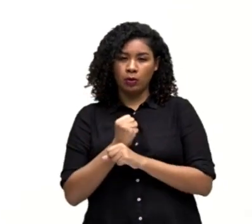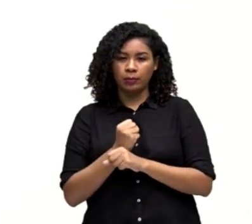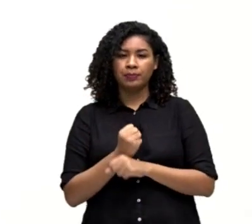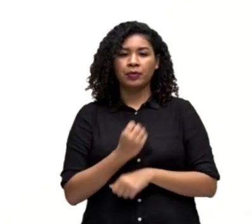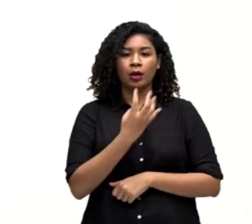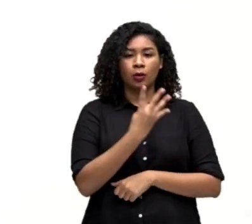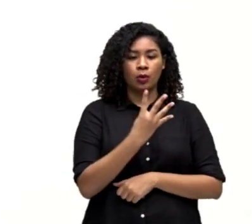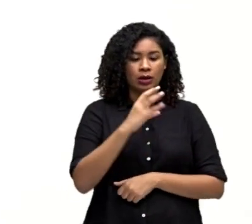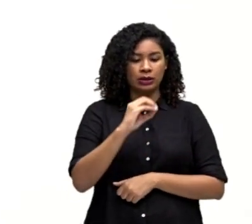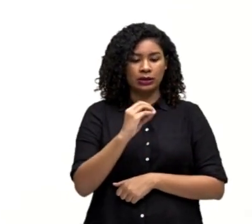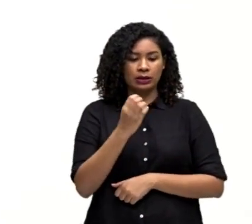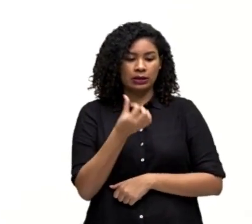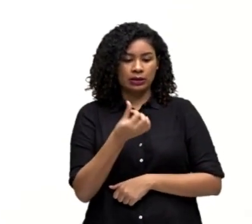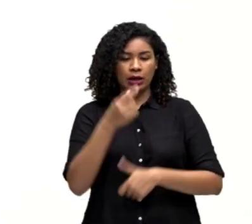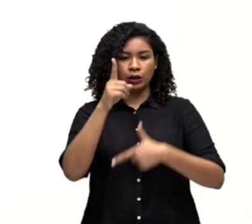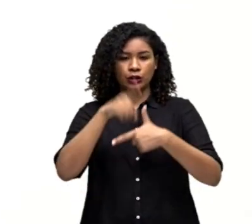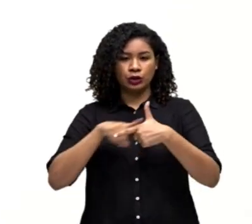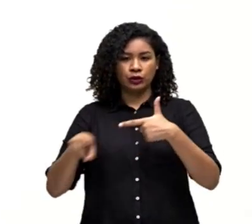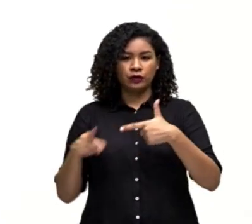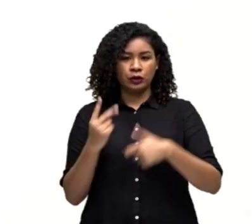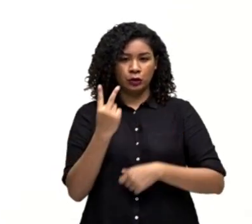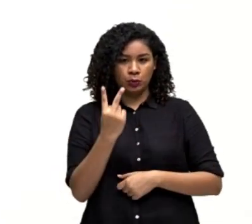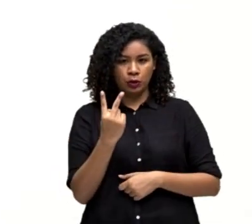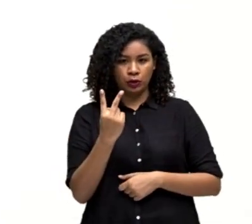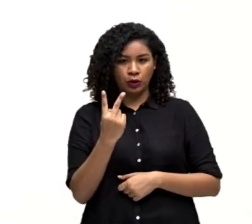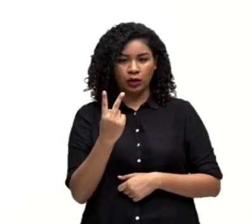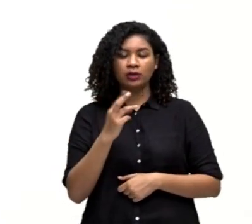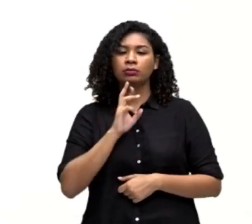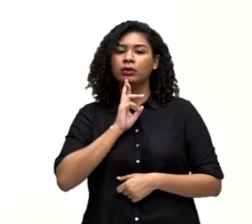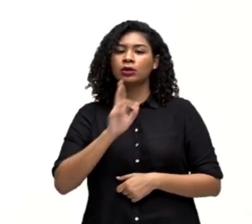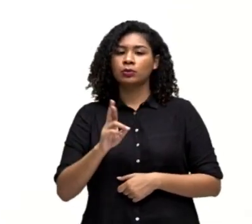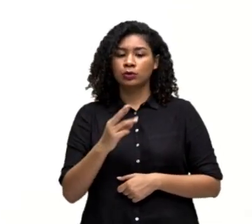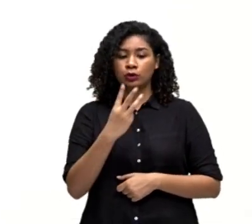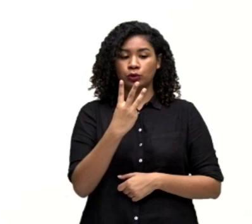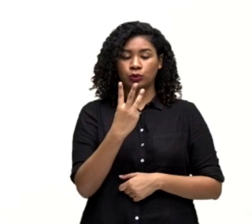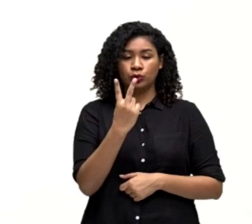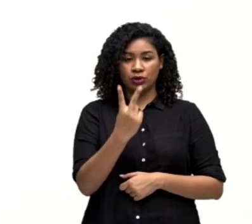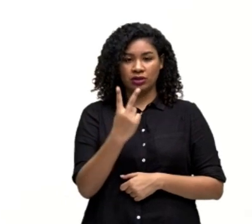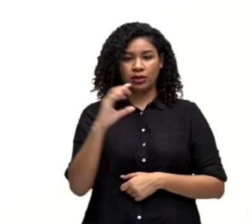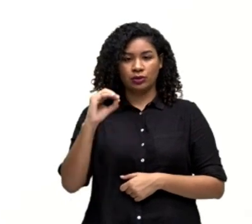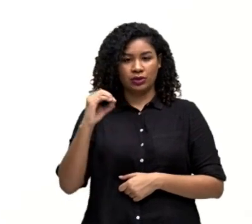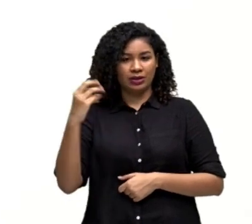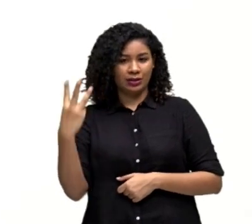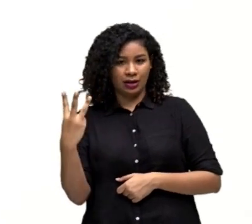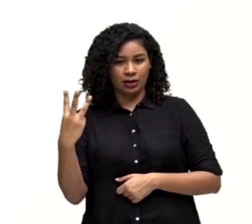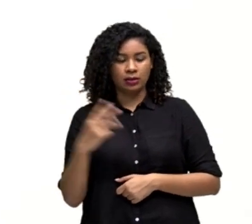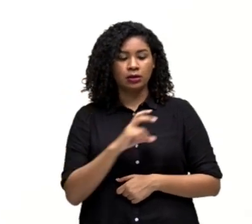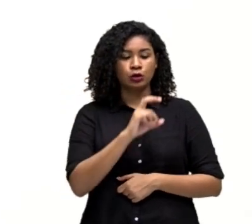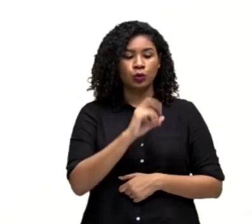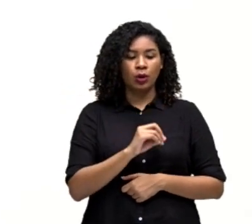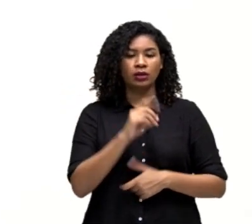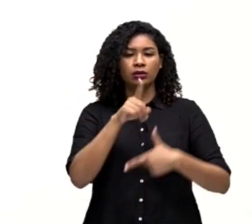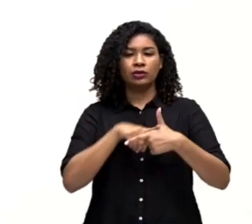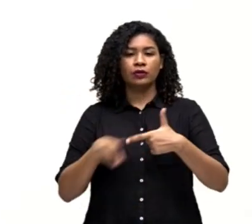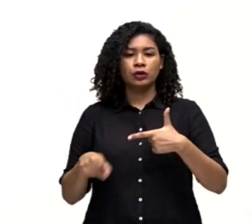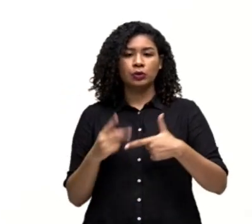406 dividido por 2 é igual a 203 e 50 dividido por